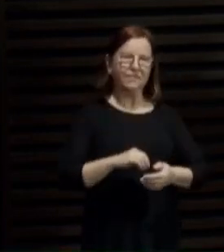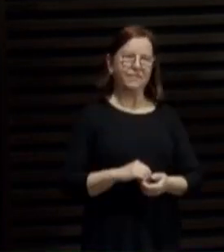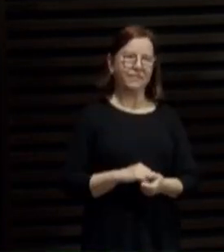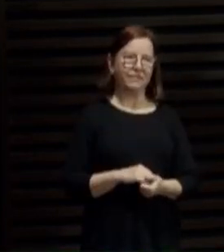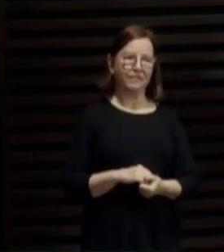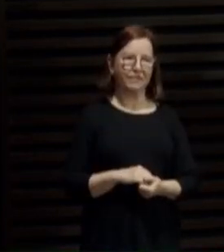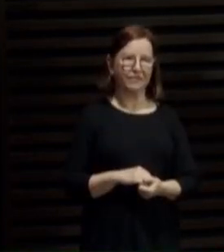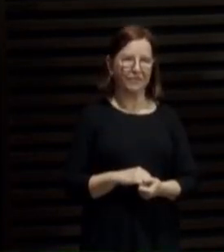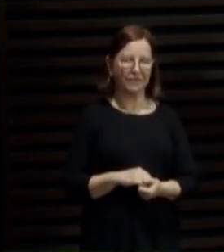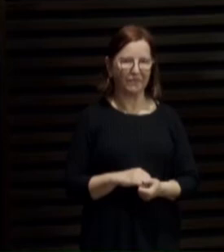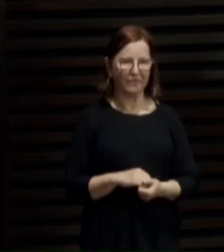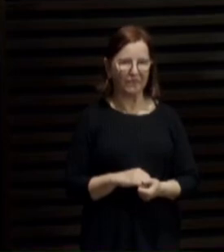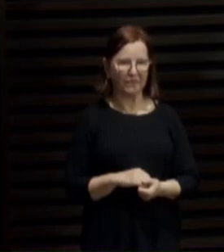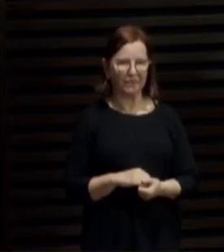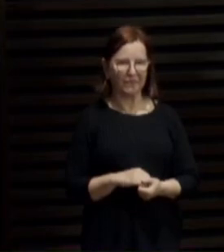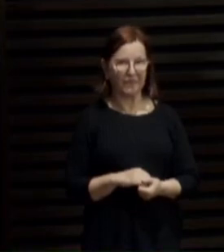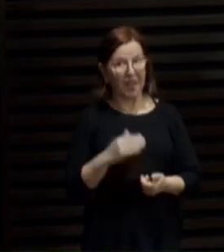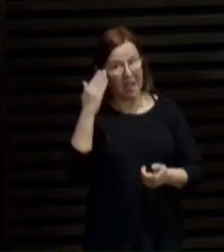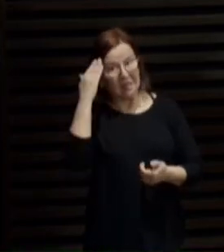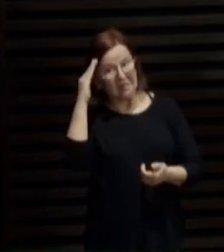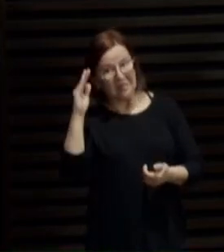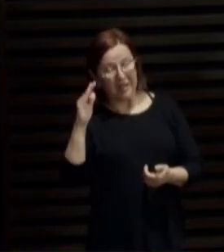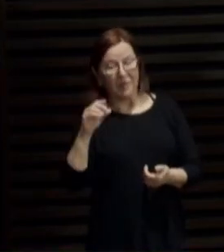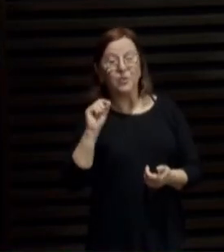na correnteza sem saber para onde vai.